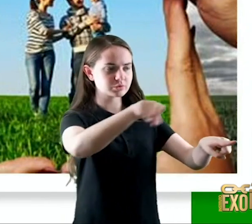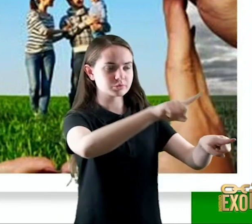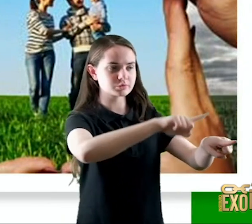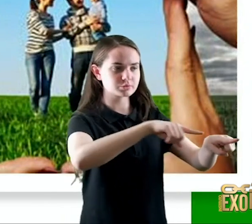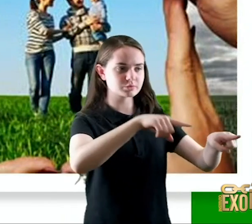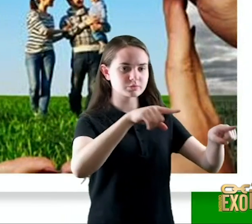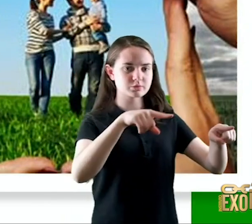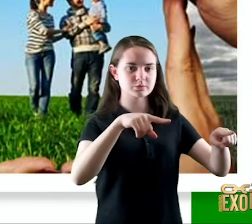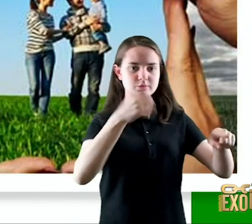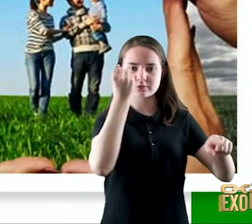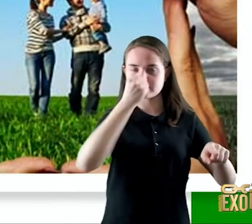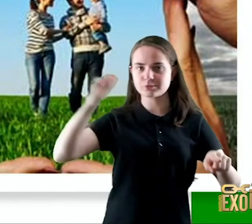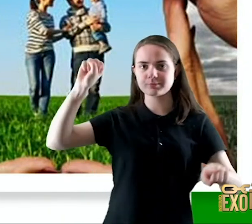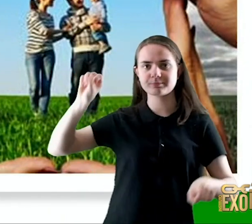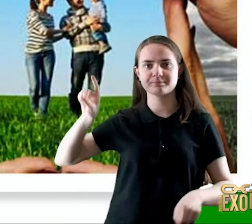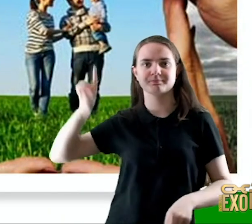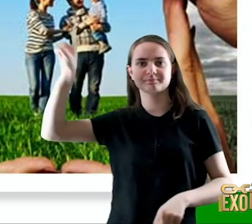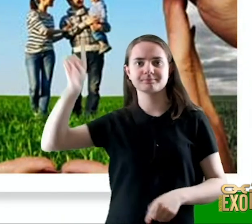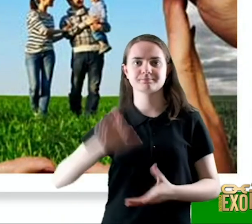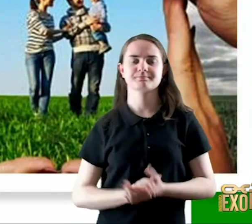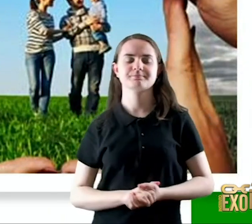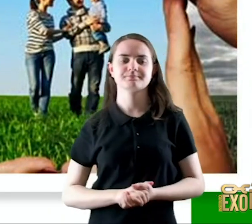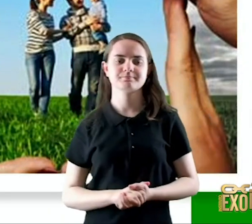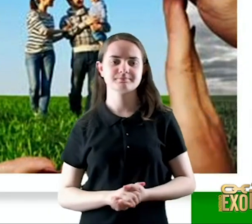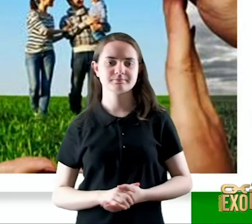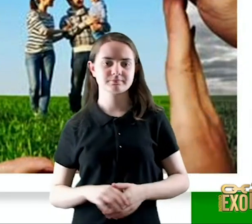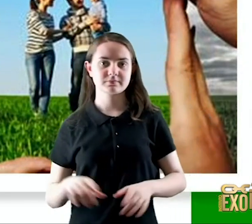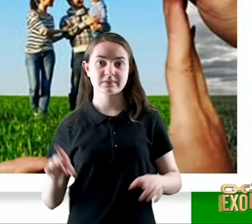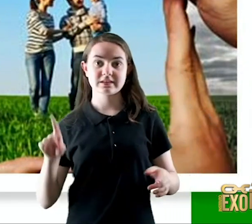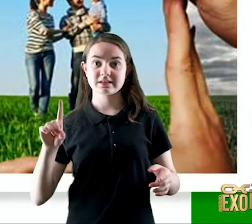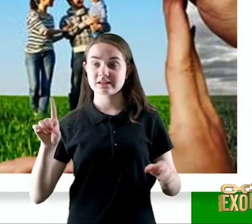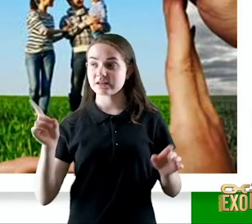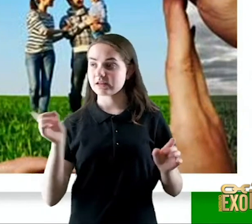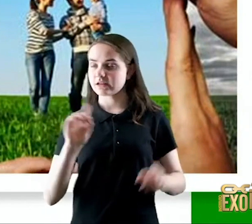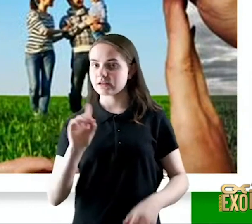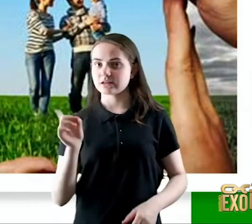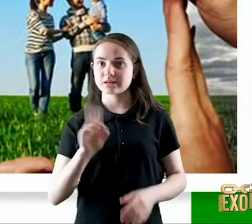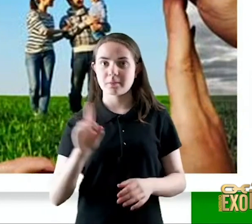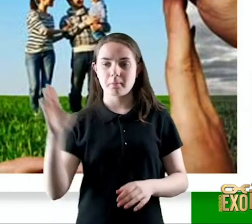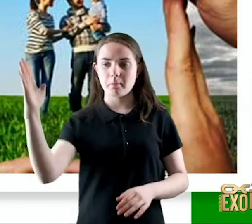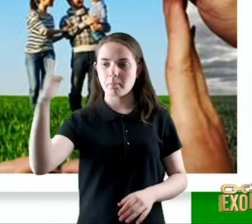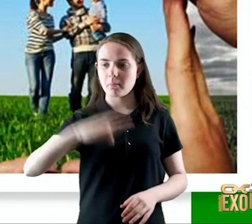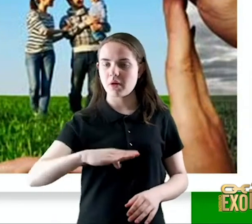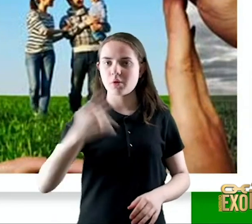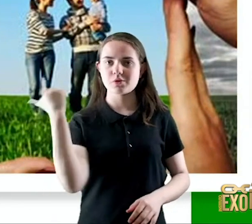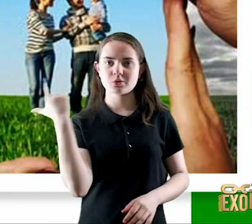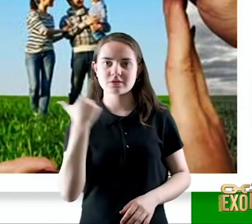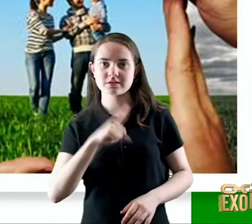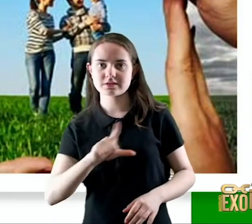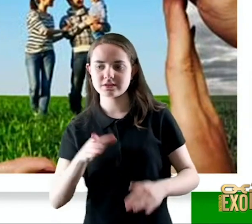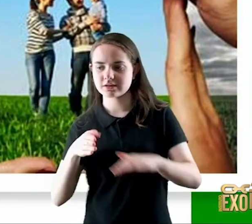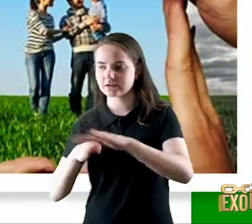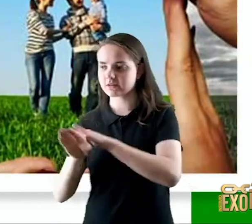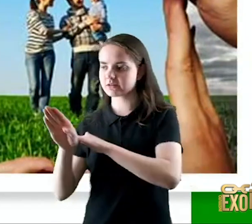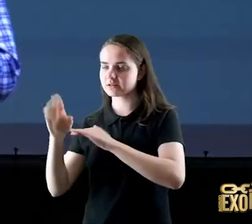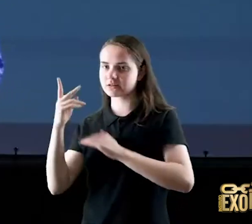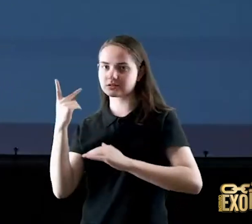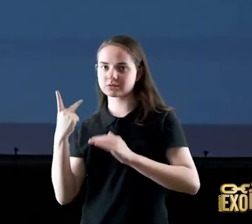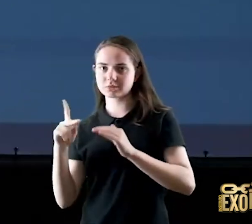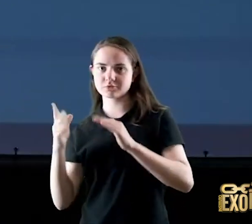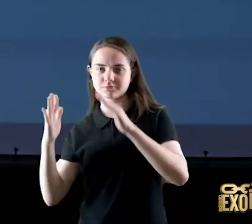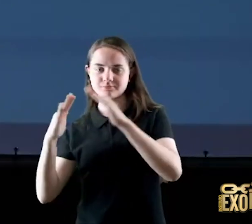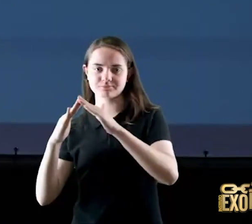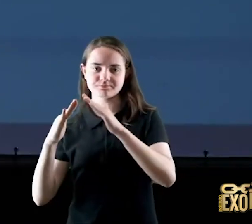refúgio nenhum mal o atingirá desgraça alguma chegará a sua tenda o